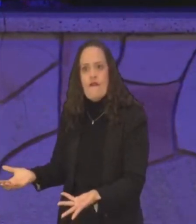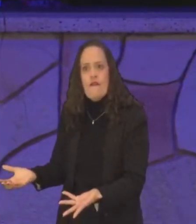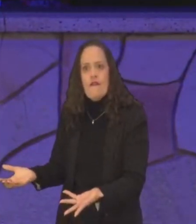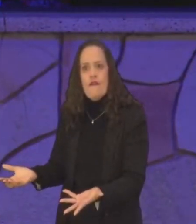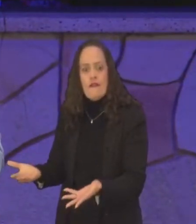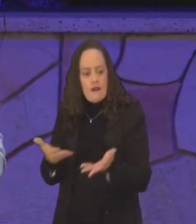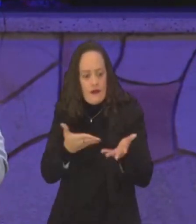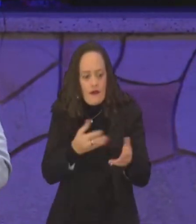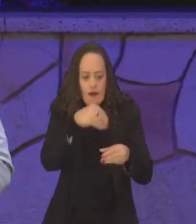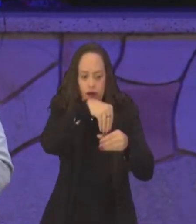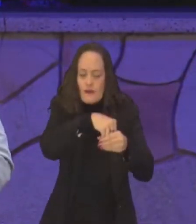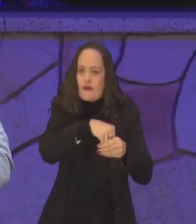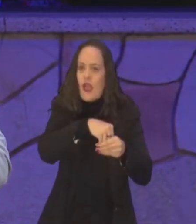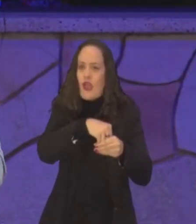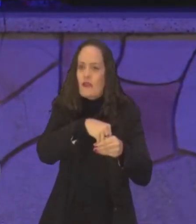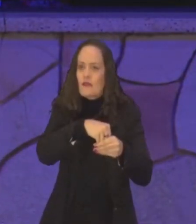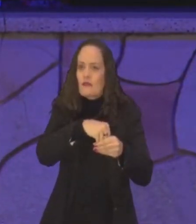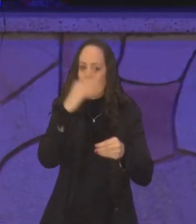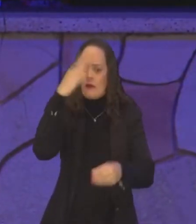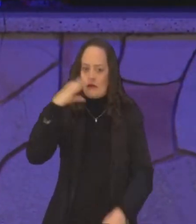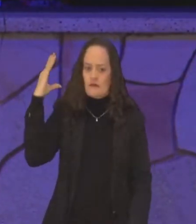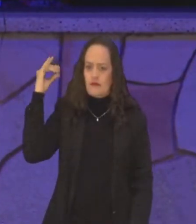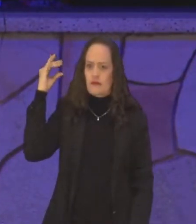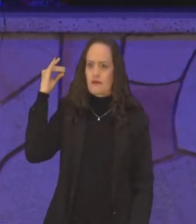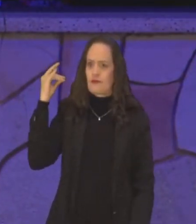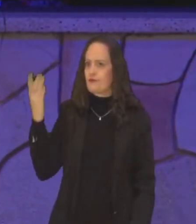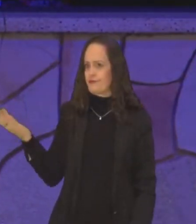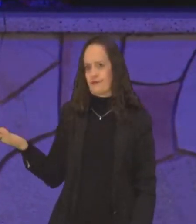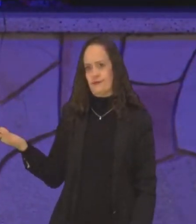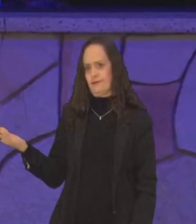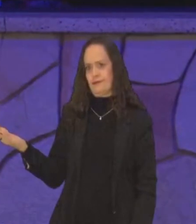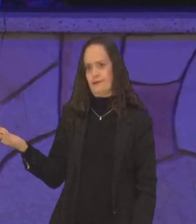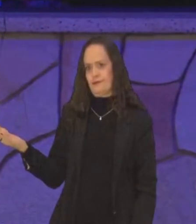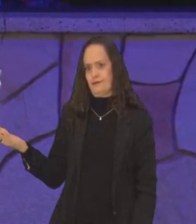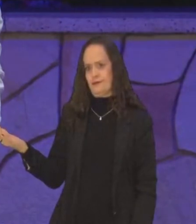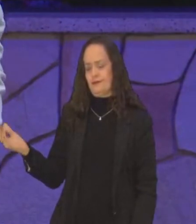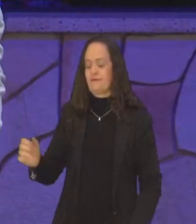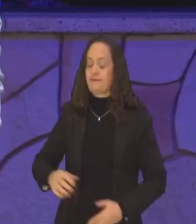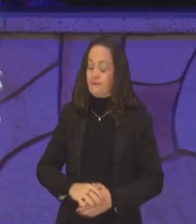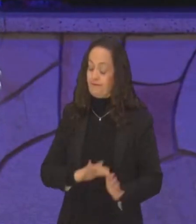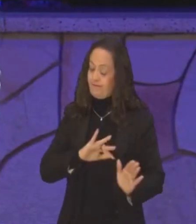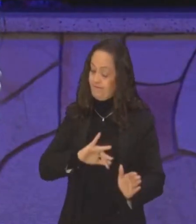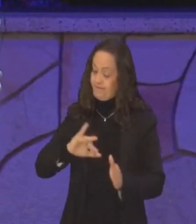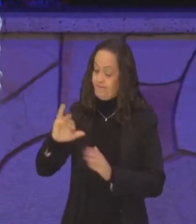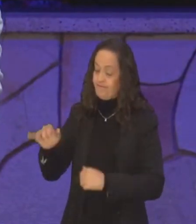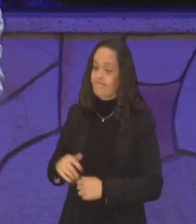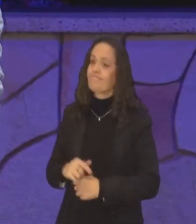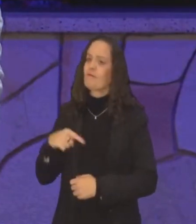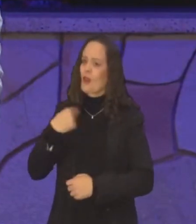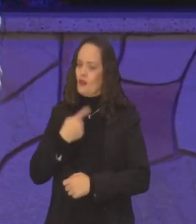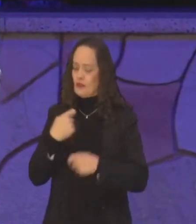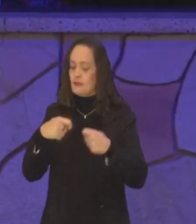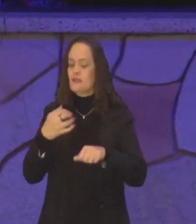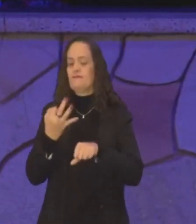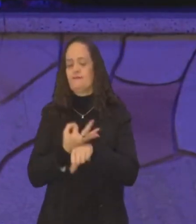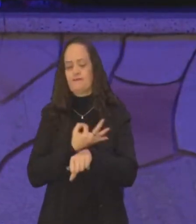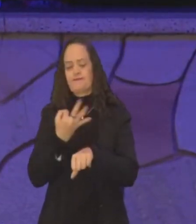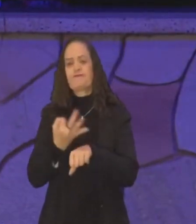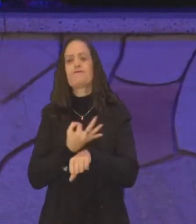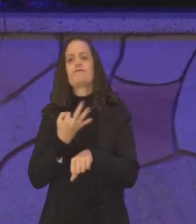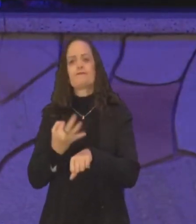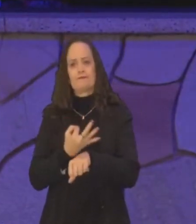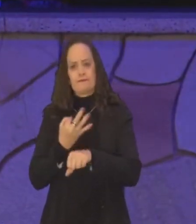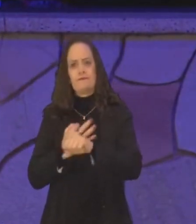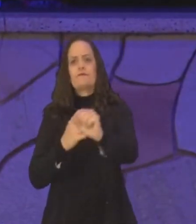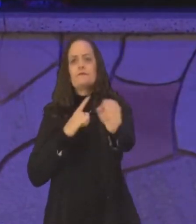aqui vai uma palavra também explicativa para que não haja equívoco. Nós somos tolerantes e devemos ser tolerantes